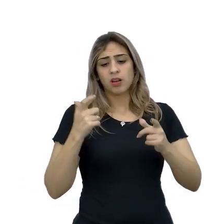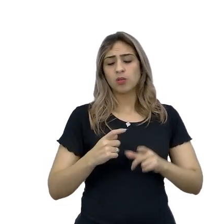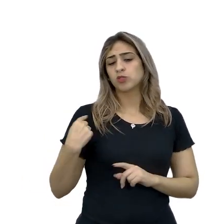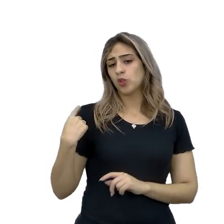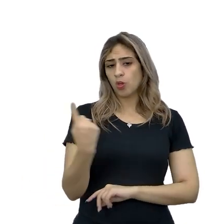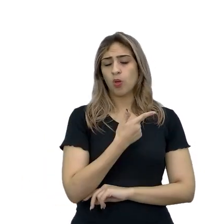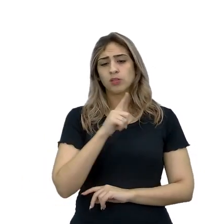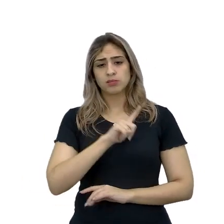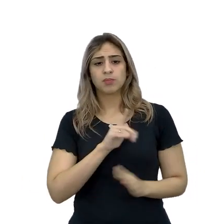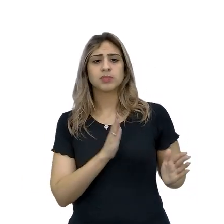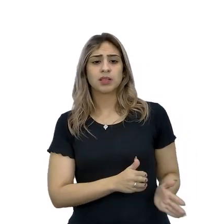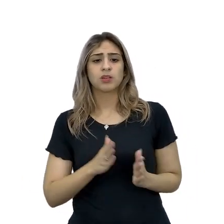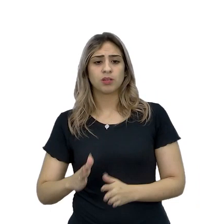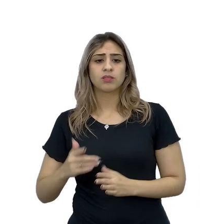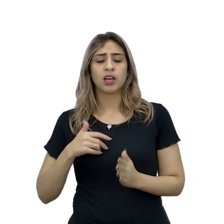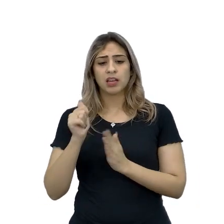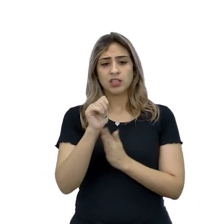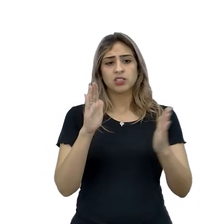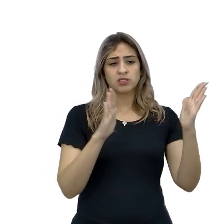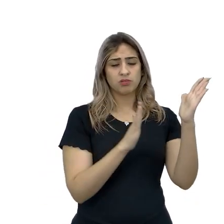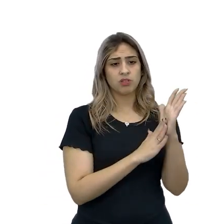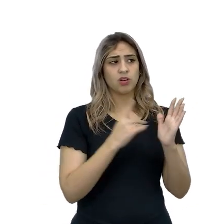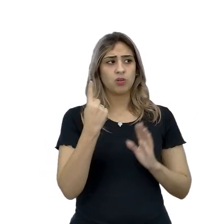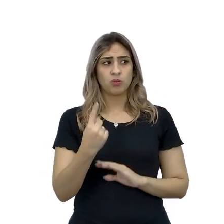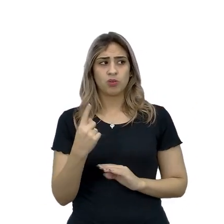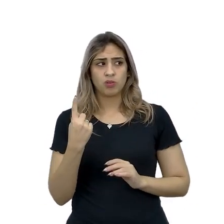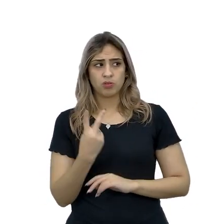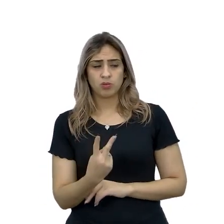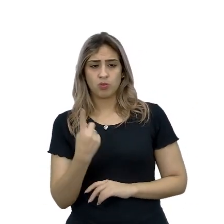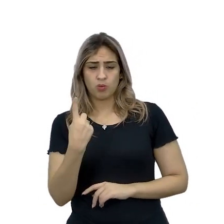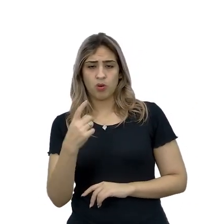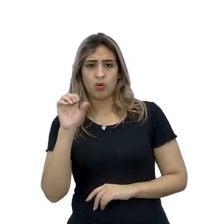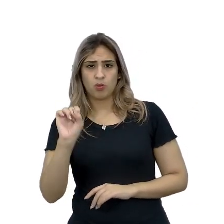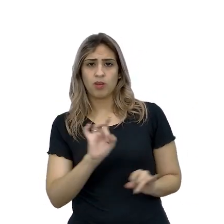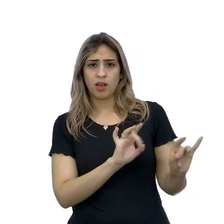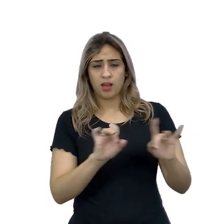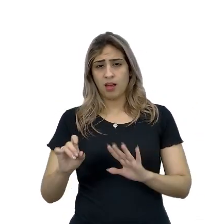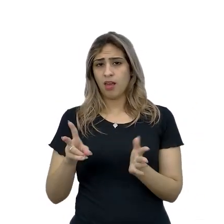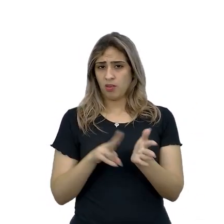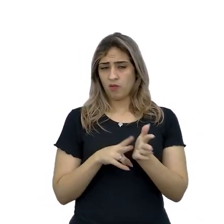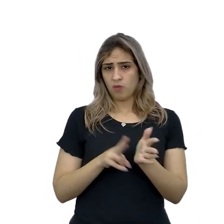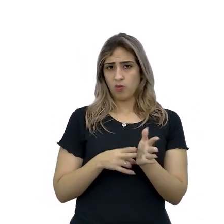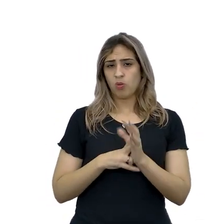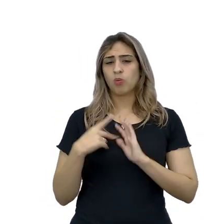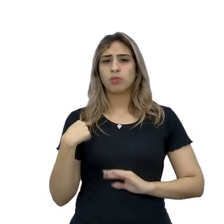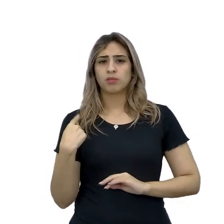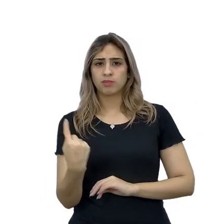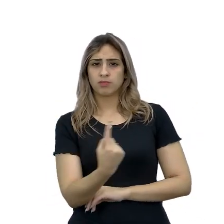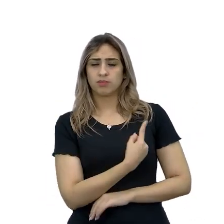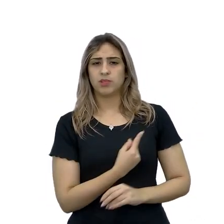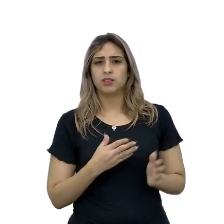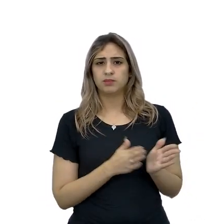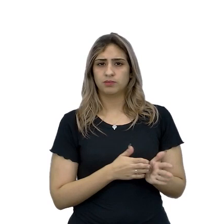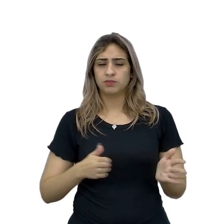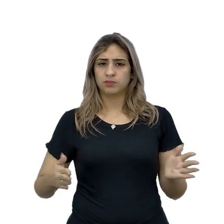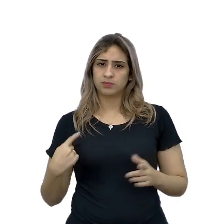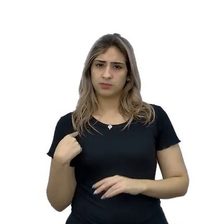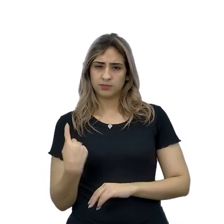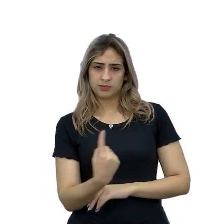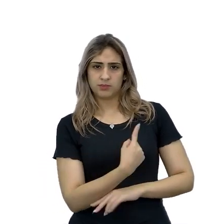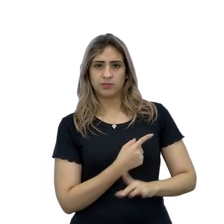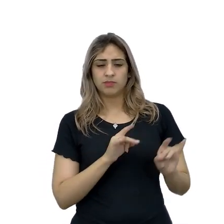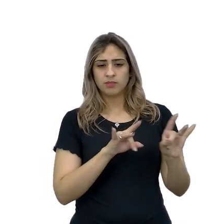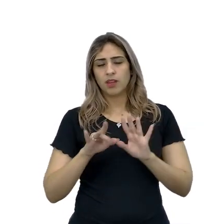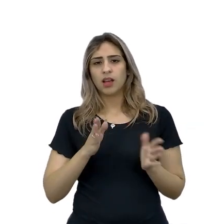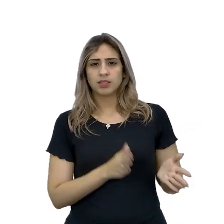nós temos sequências de atividades de 1 a 8 para cada volume, né? E